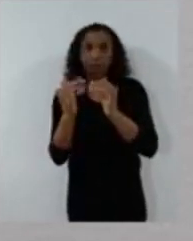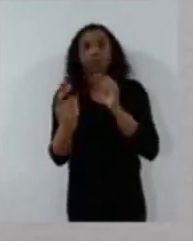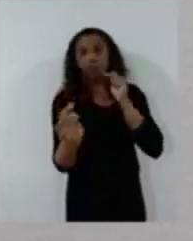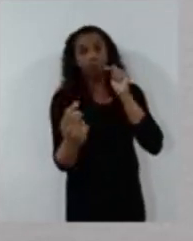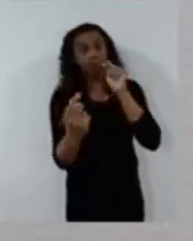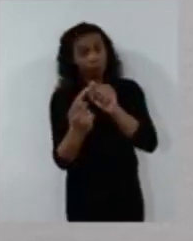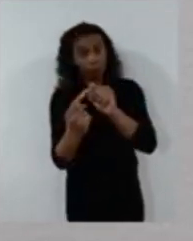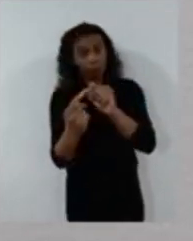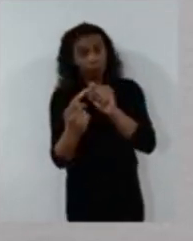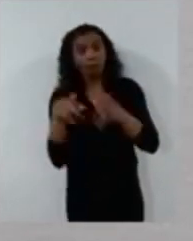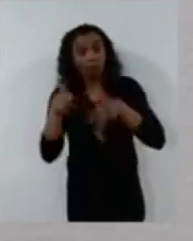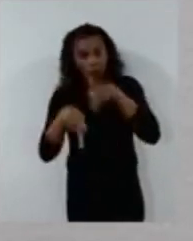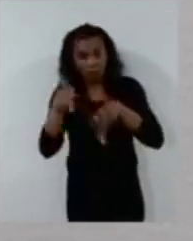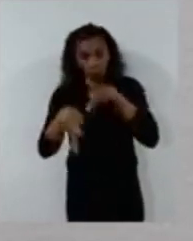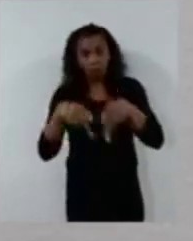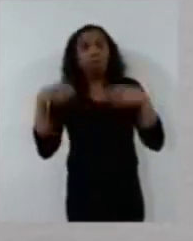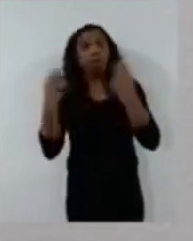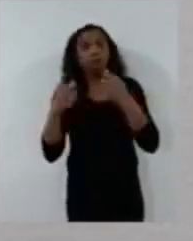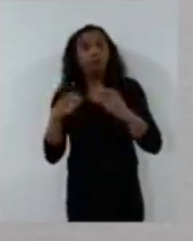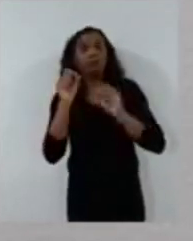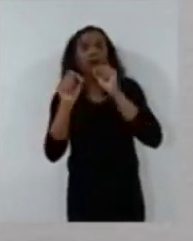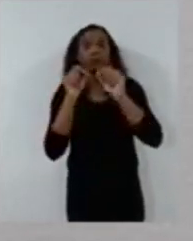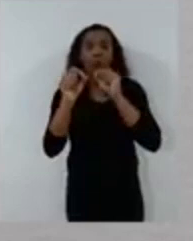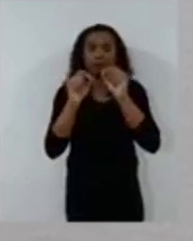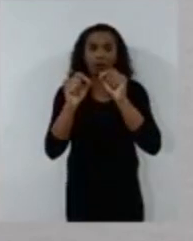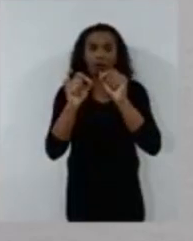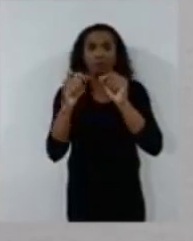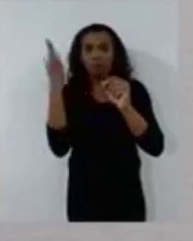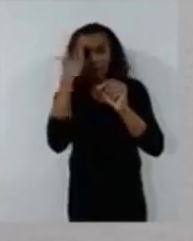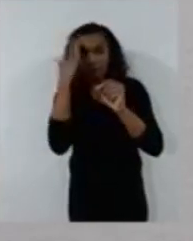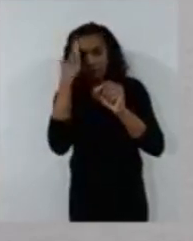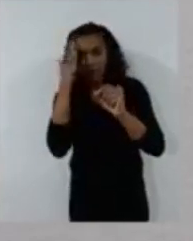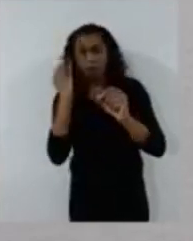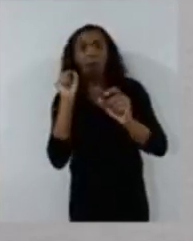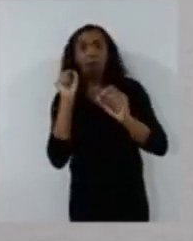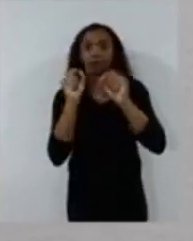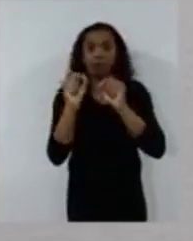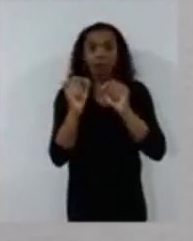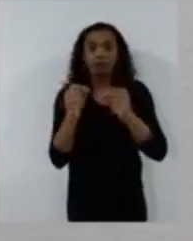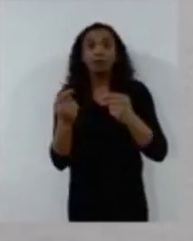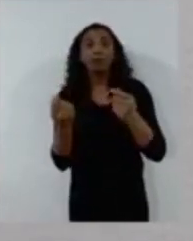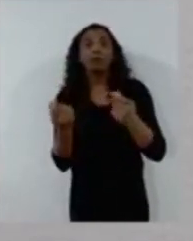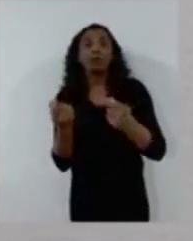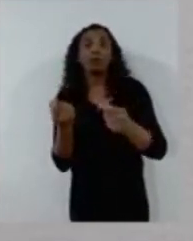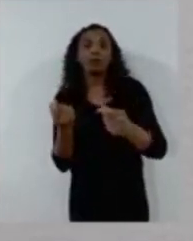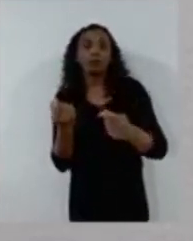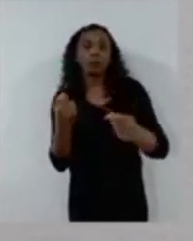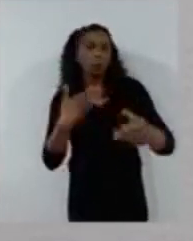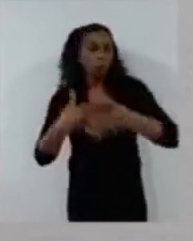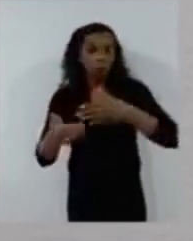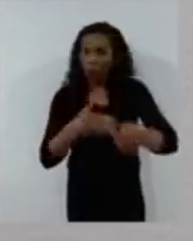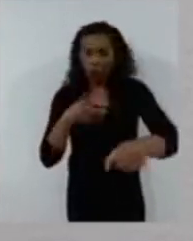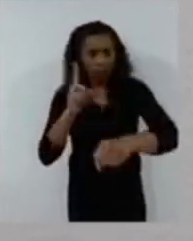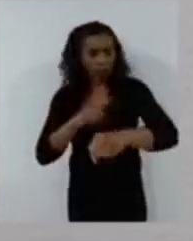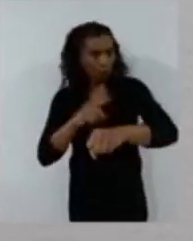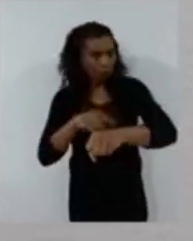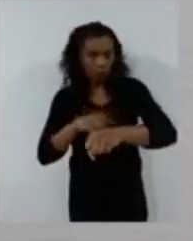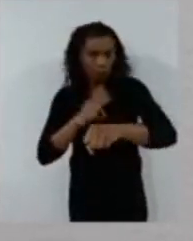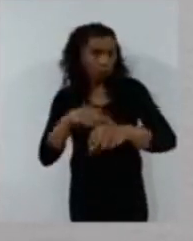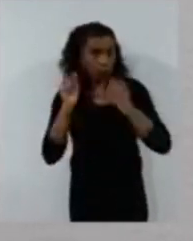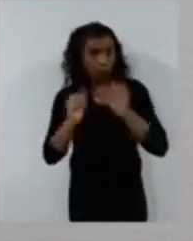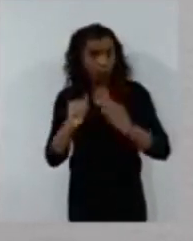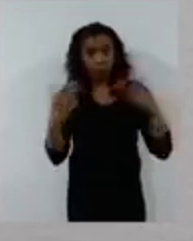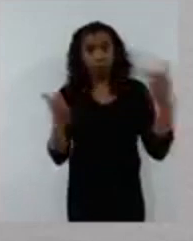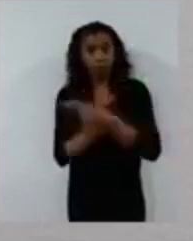população ficar informada que a qualquer momento, em algum momento dessa epidemia, Muriaé pode ter que retroceder para que a